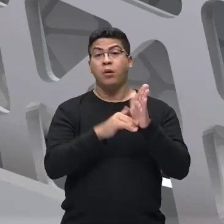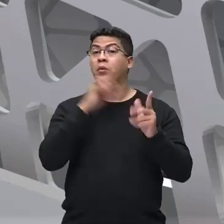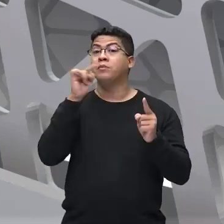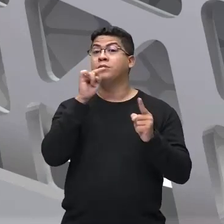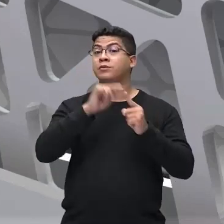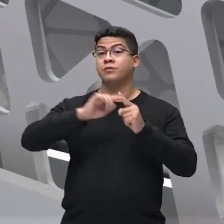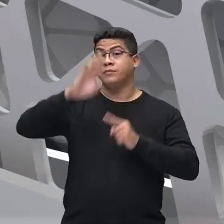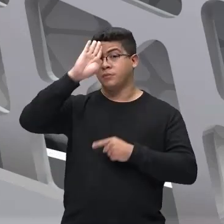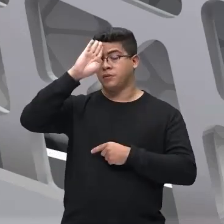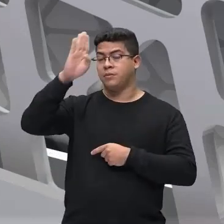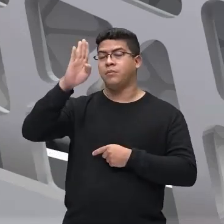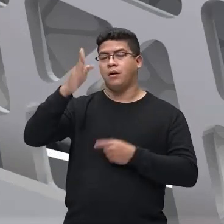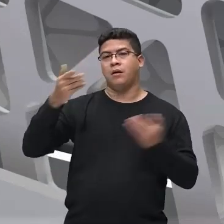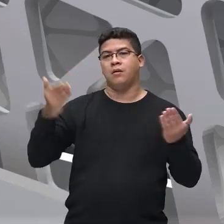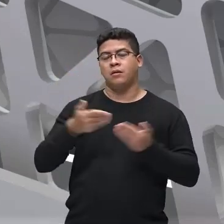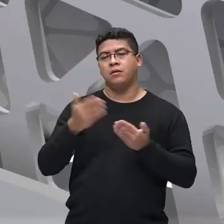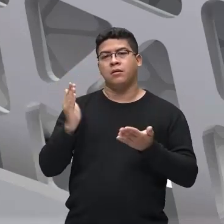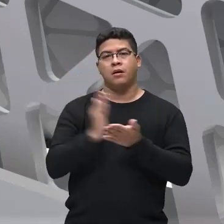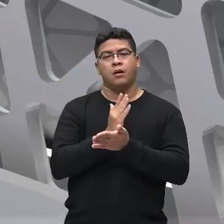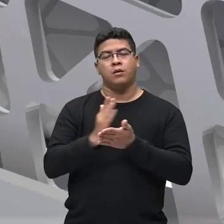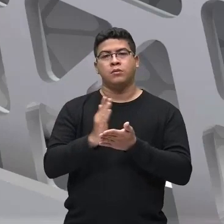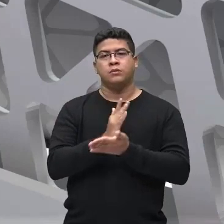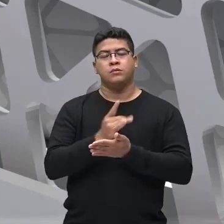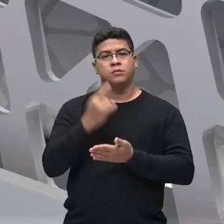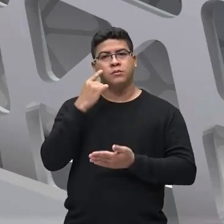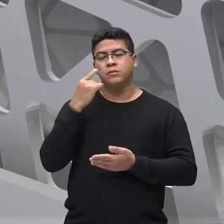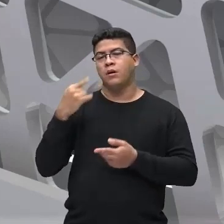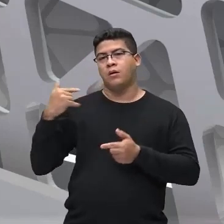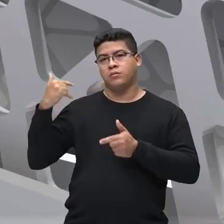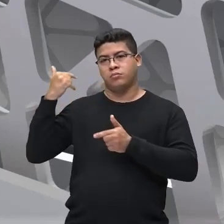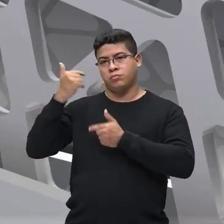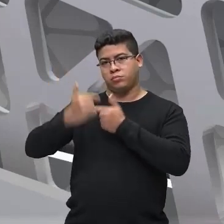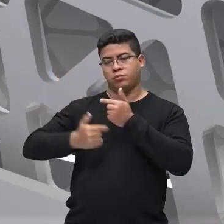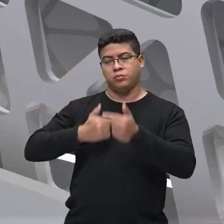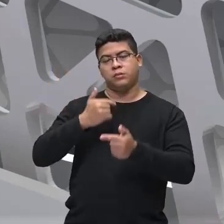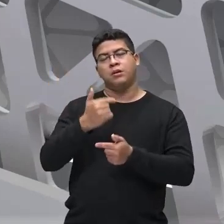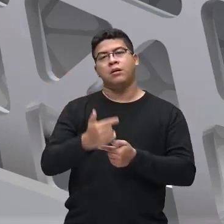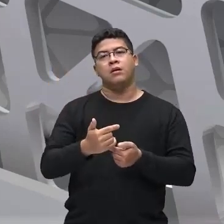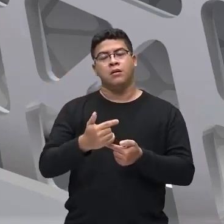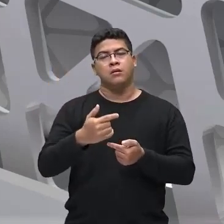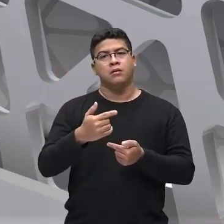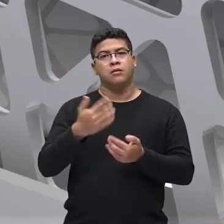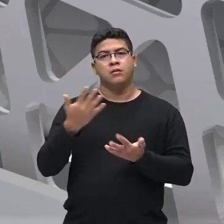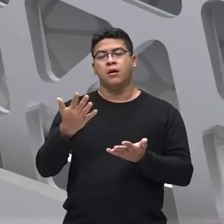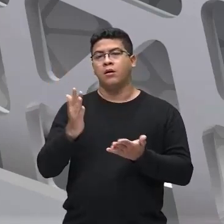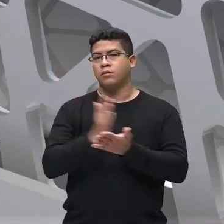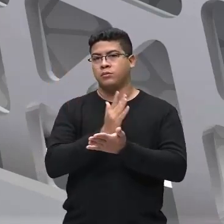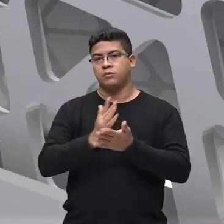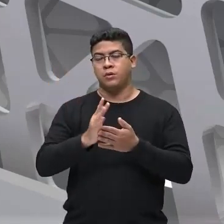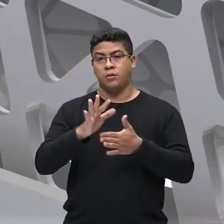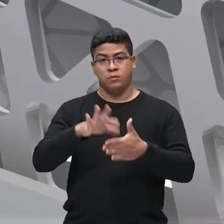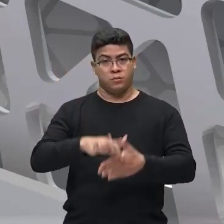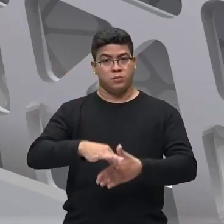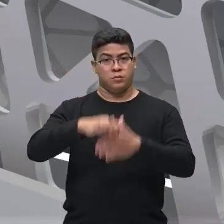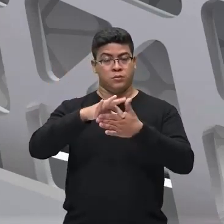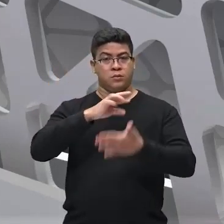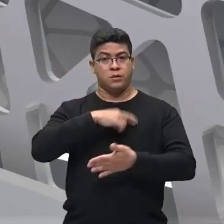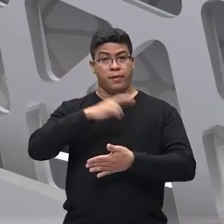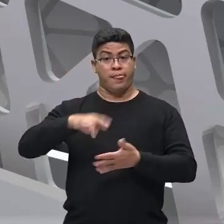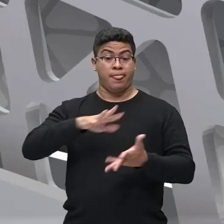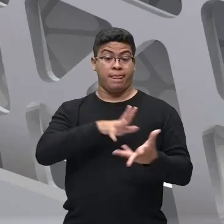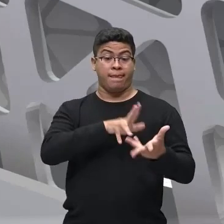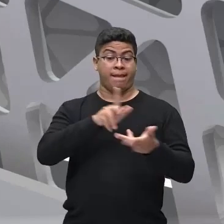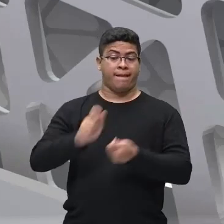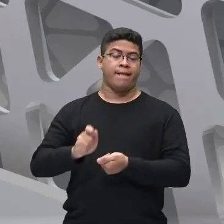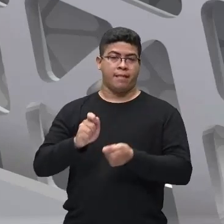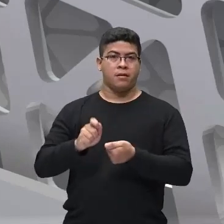e agora eu trouxe para vocês de algumas tradições religiosas, alguns líderes religiosos mundiais que